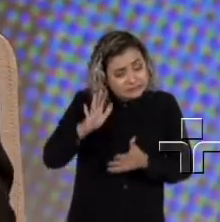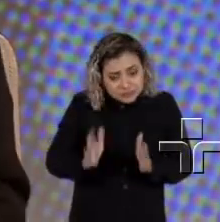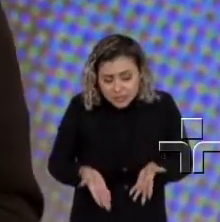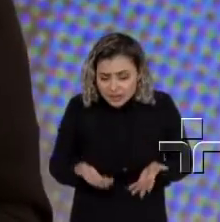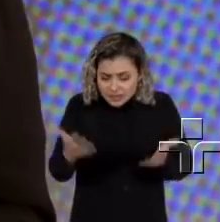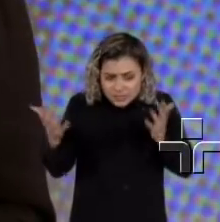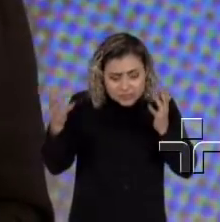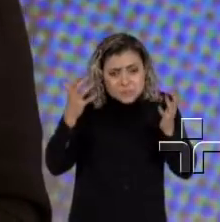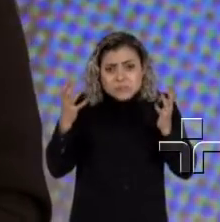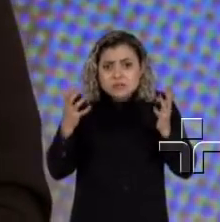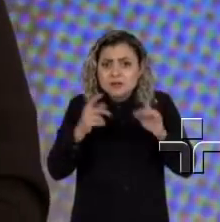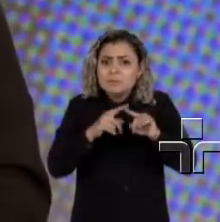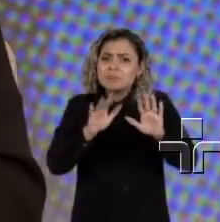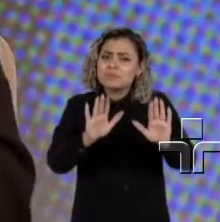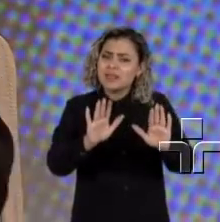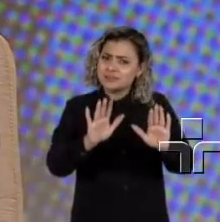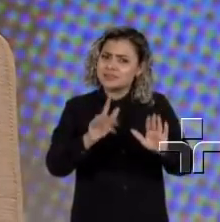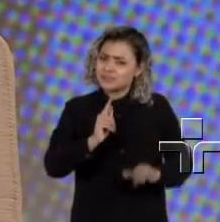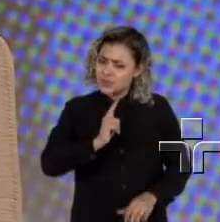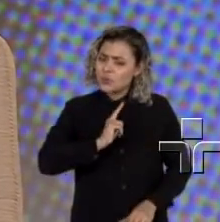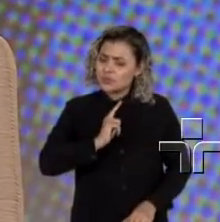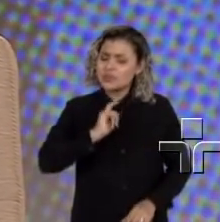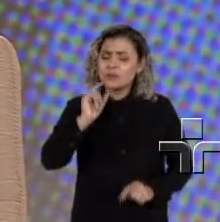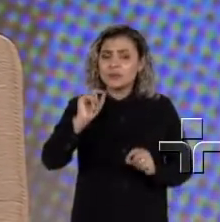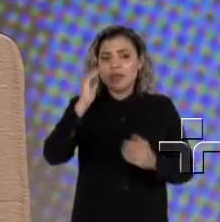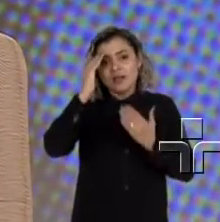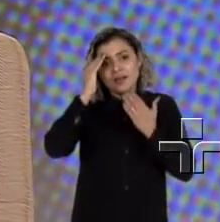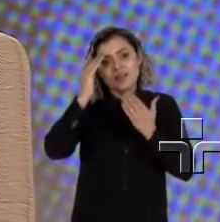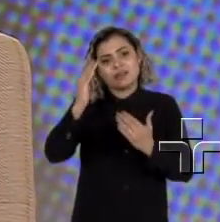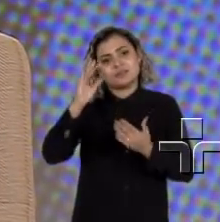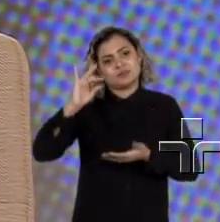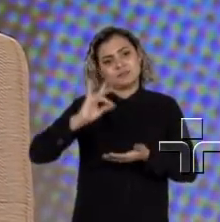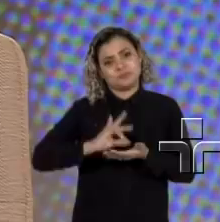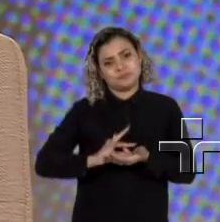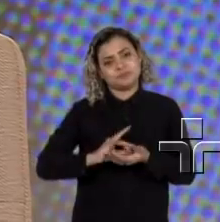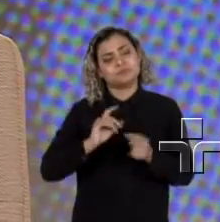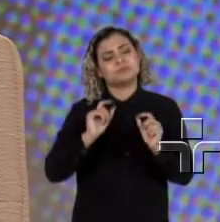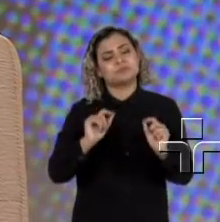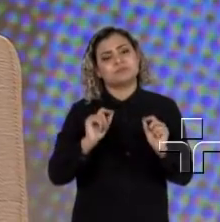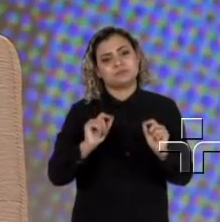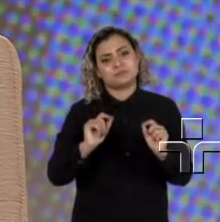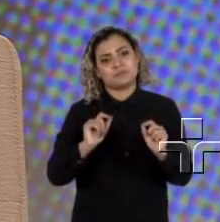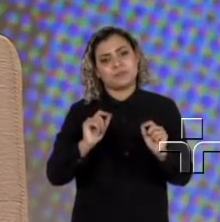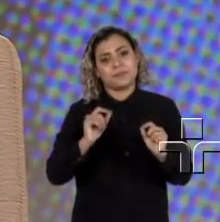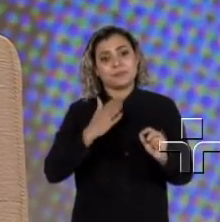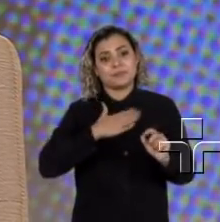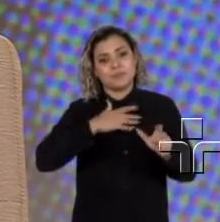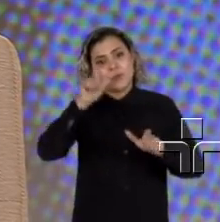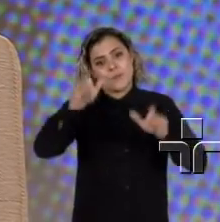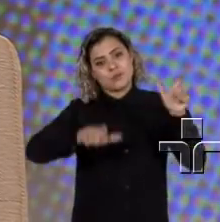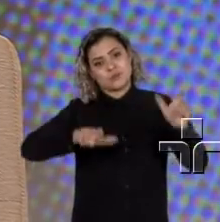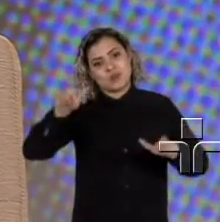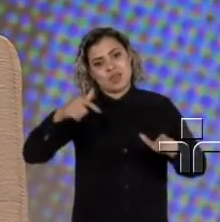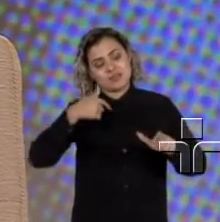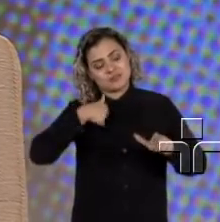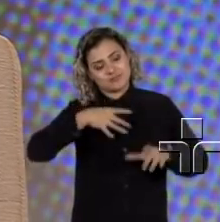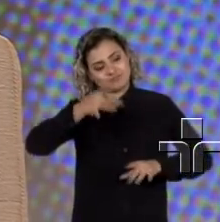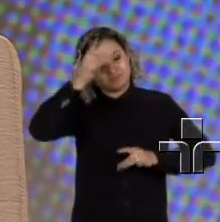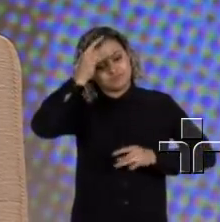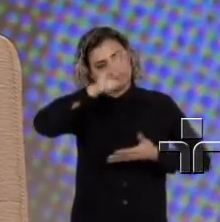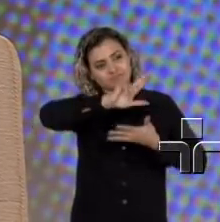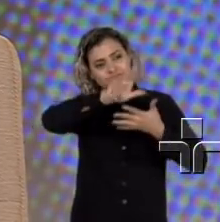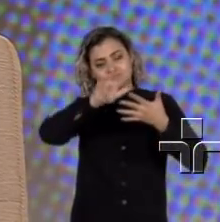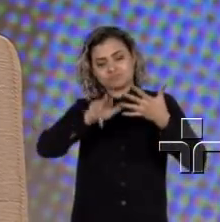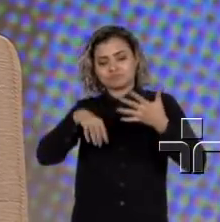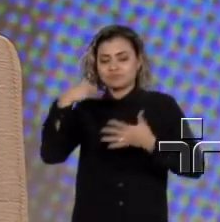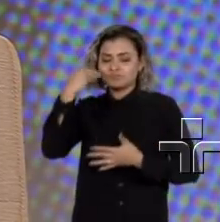pensando, mas eu tenho uma gratidão muito grande realmente pelos meus personagens, por todos que eu tive a